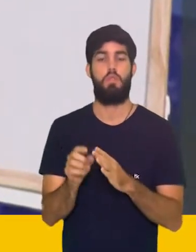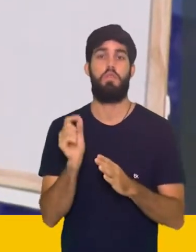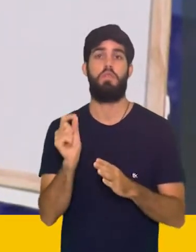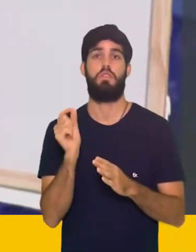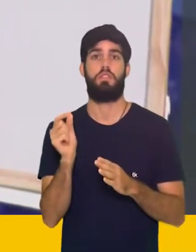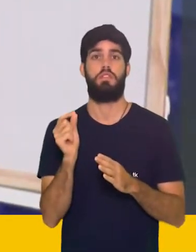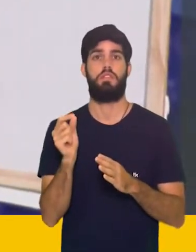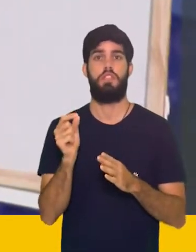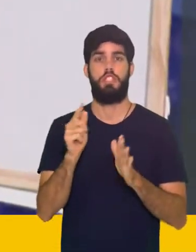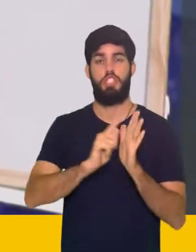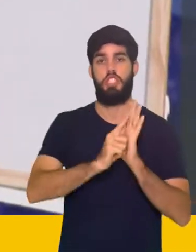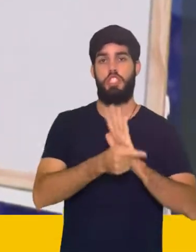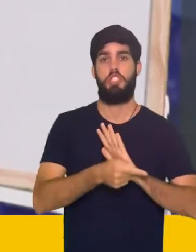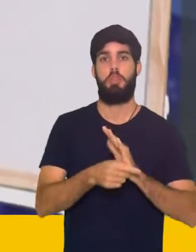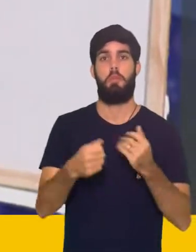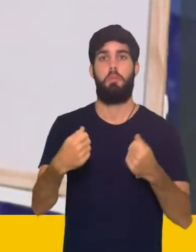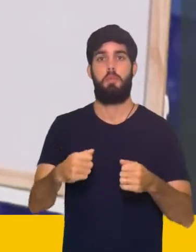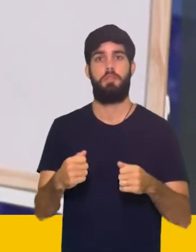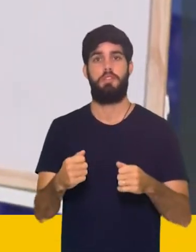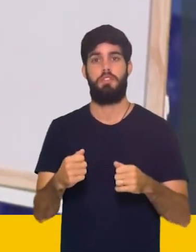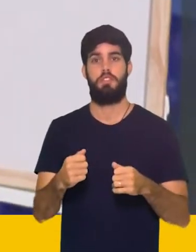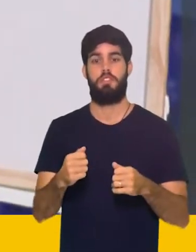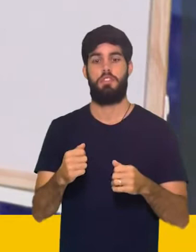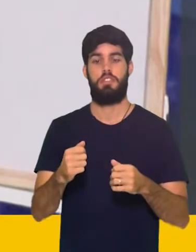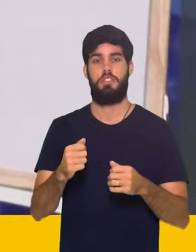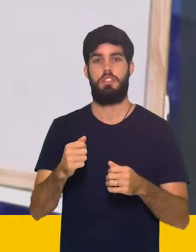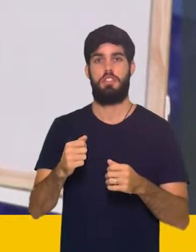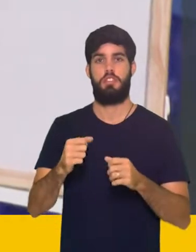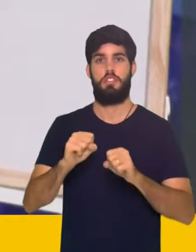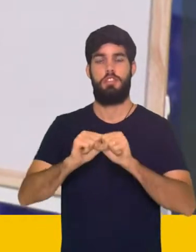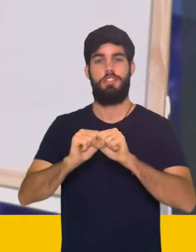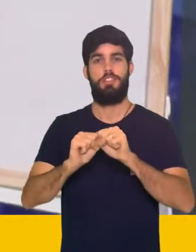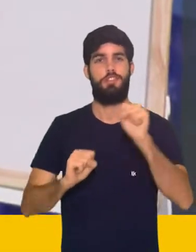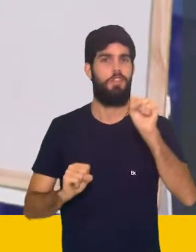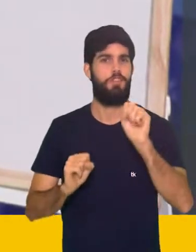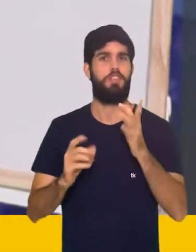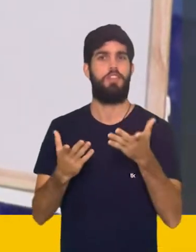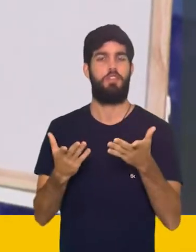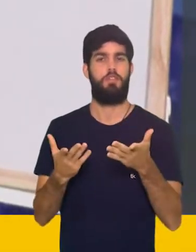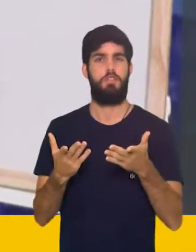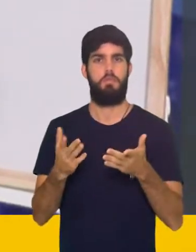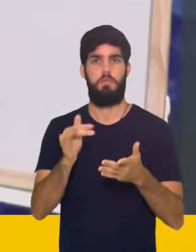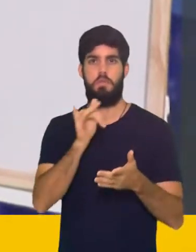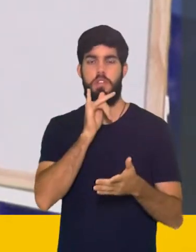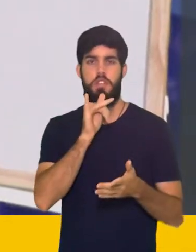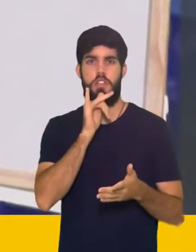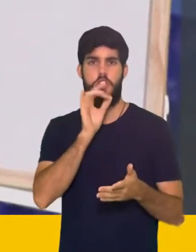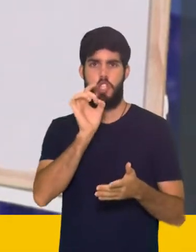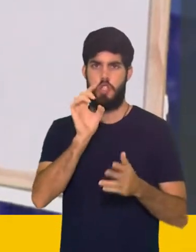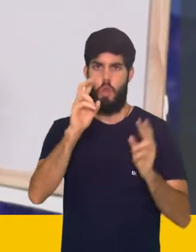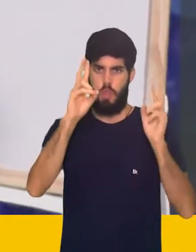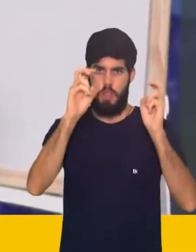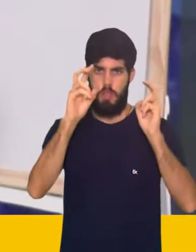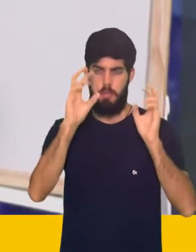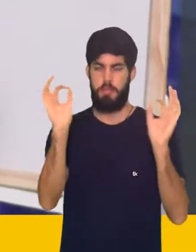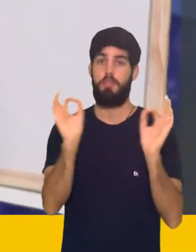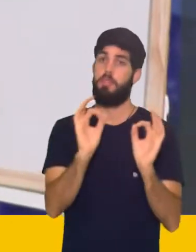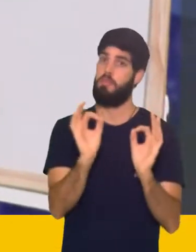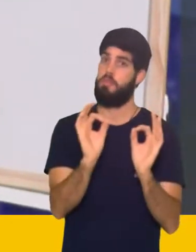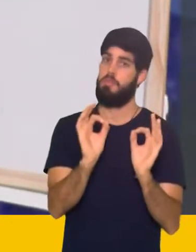gênero exige que você resolva a questão levantada. Então, não é só tema. O tema,